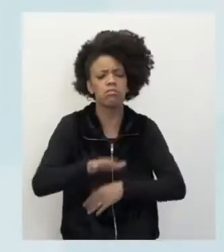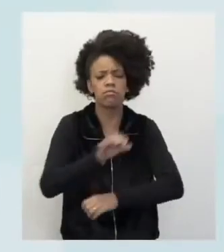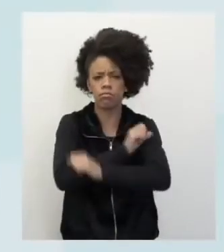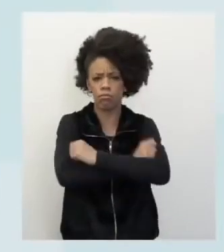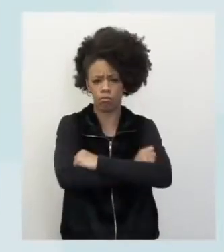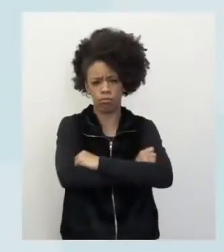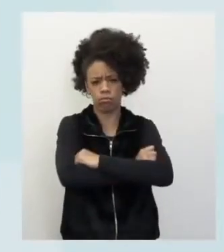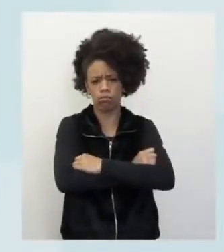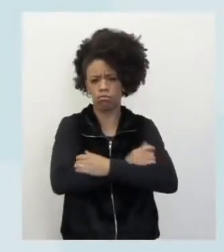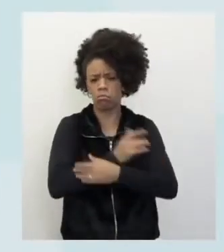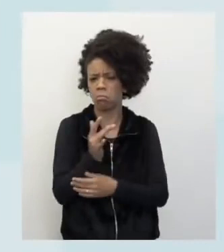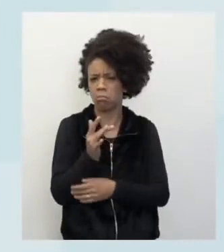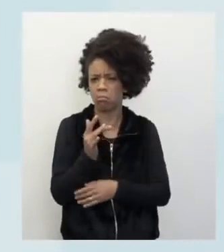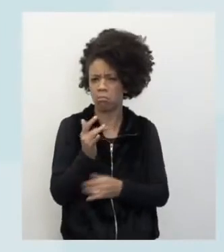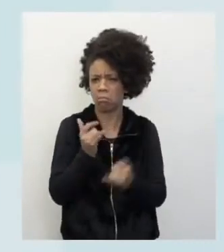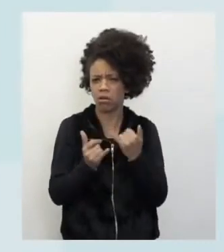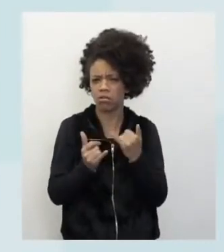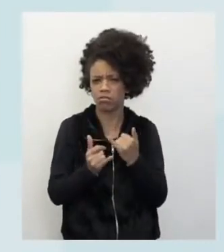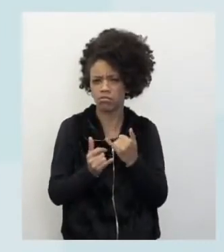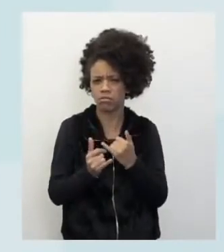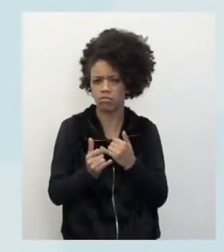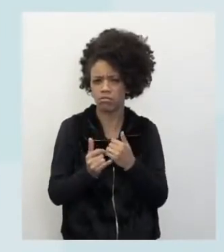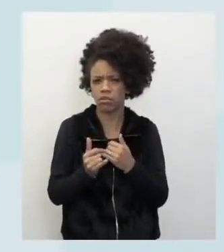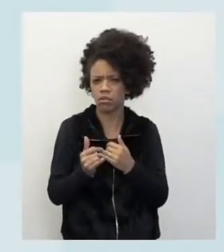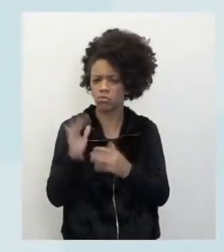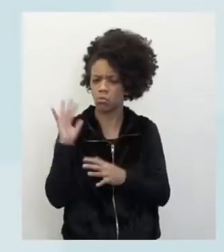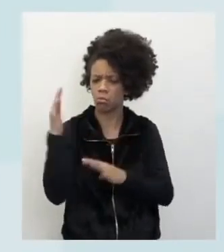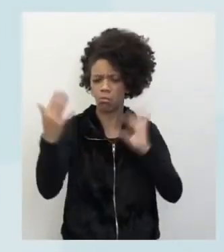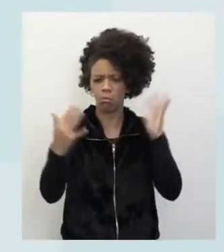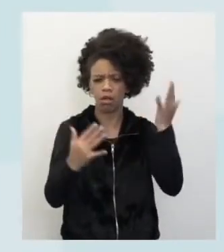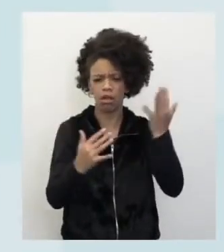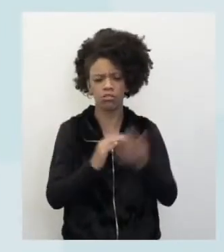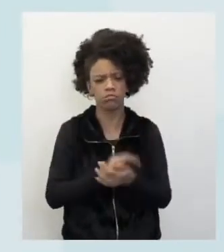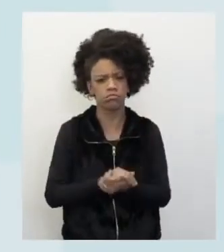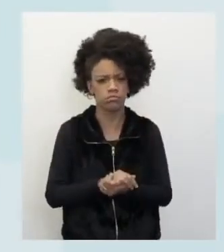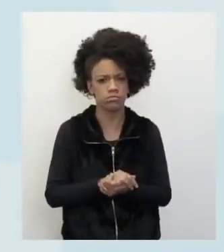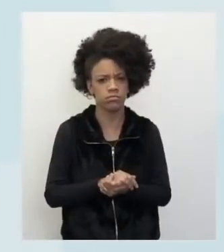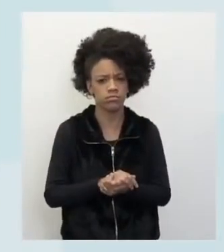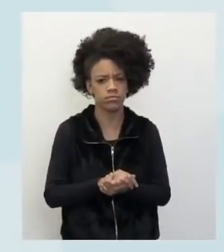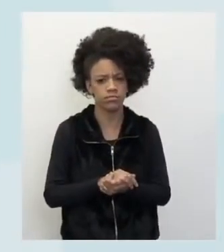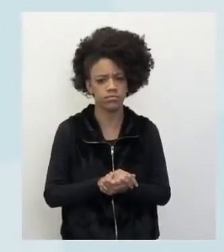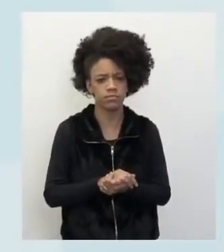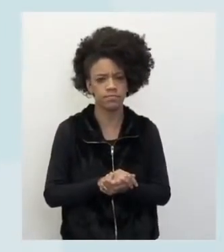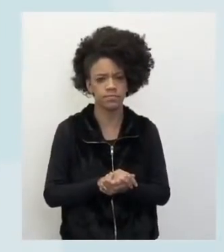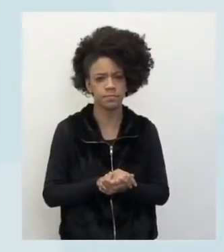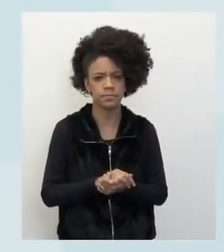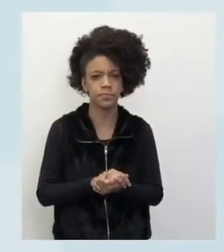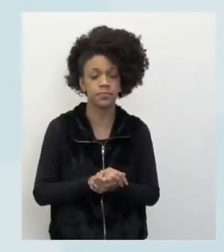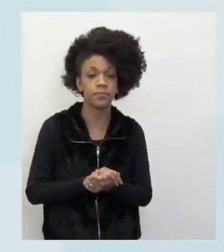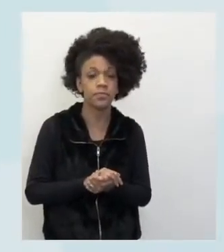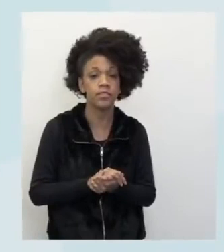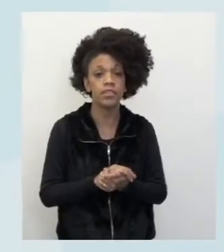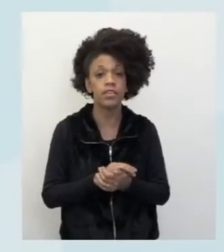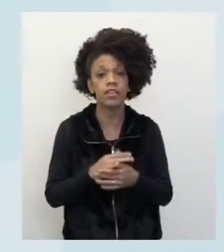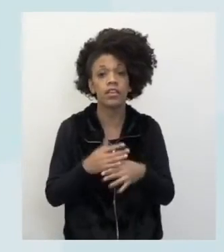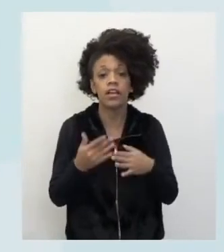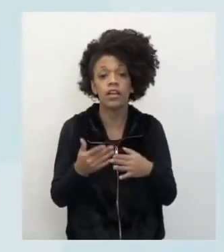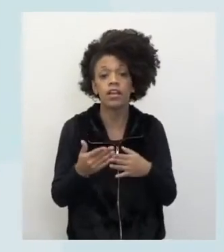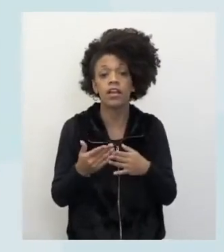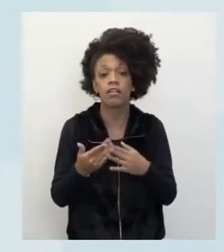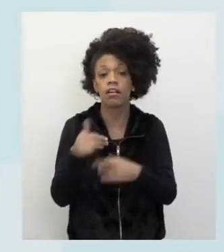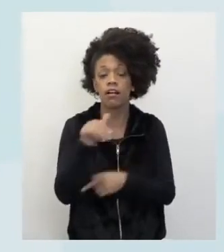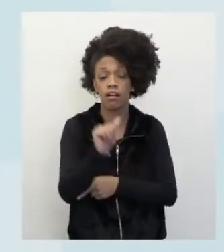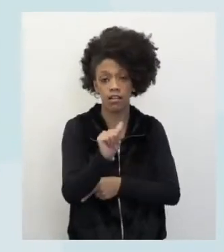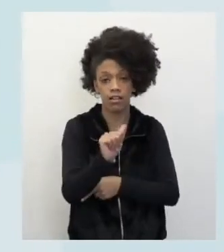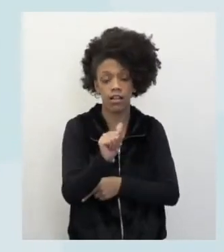num parque. Alguém consegue falar pra gente? Vamos ver... Ah, já teve gente que respondeu aqui, olha.